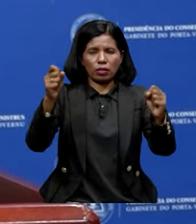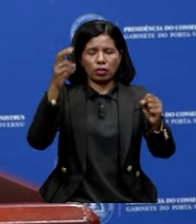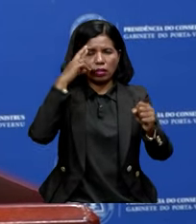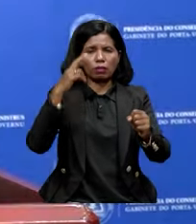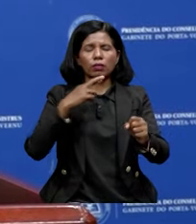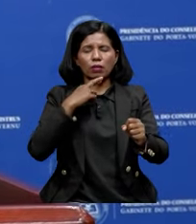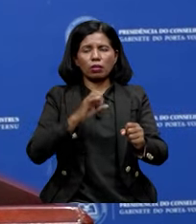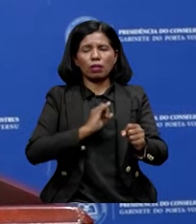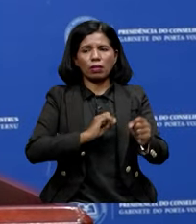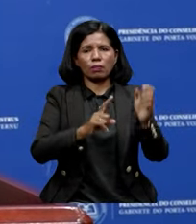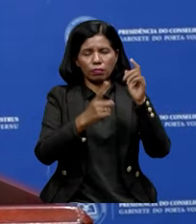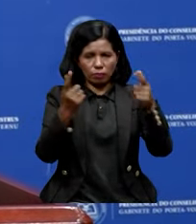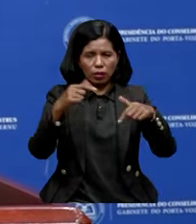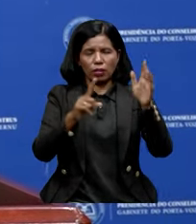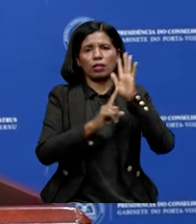hato pra ho de